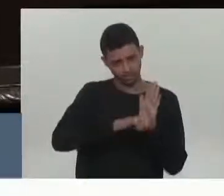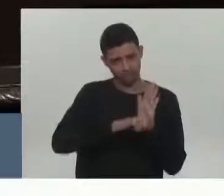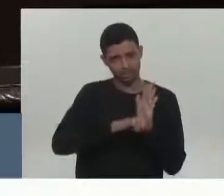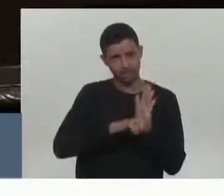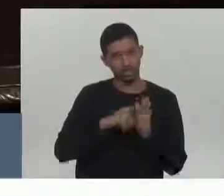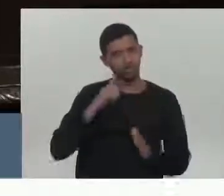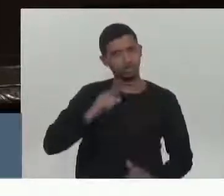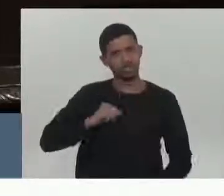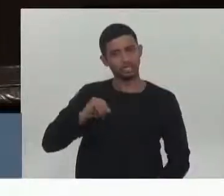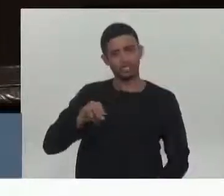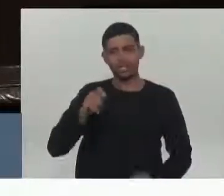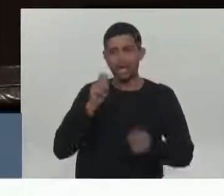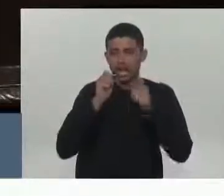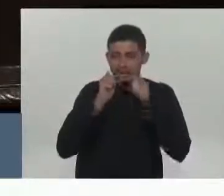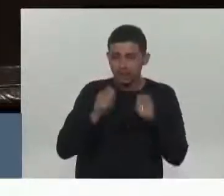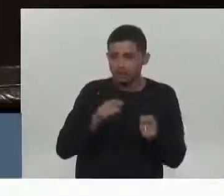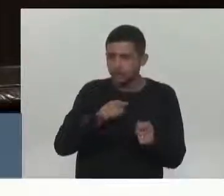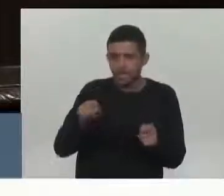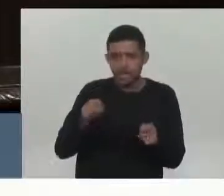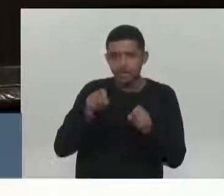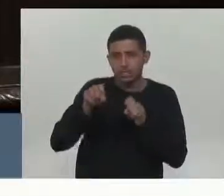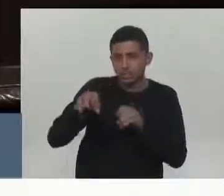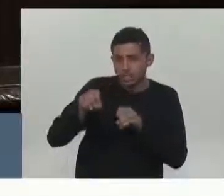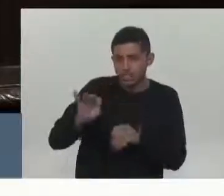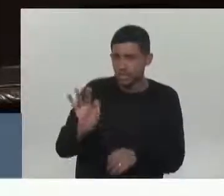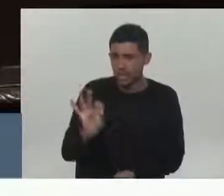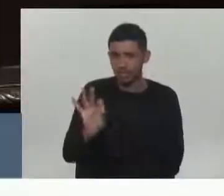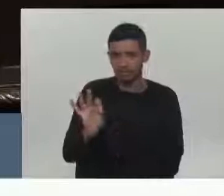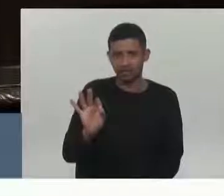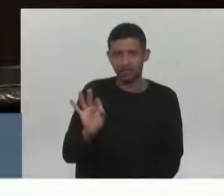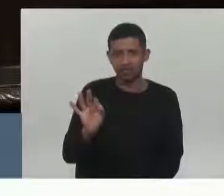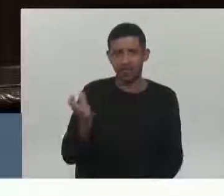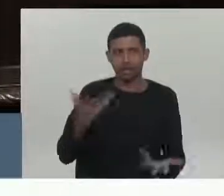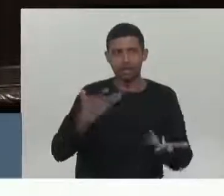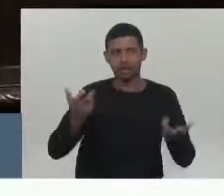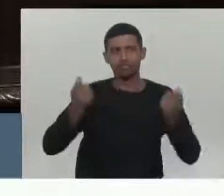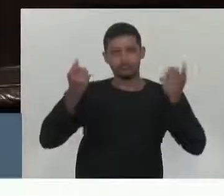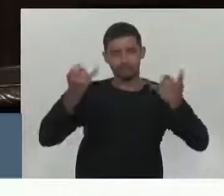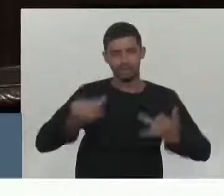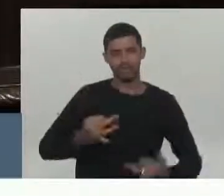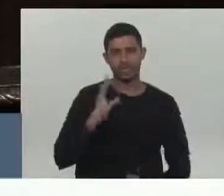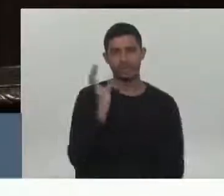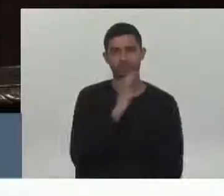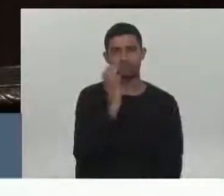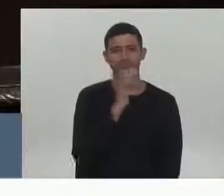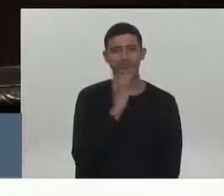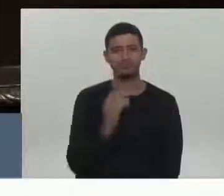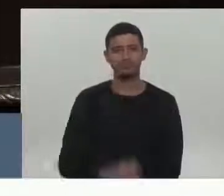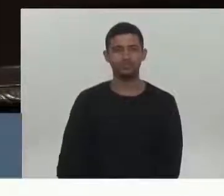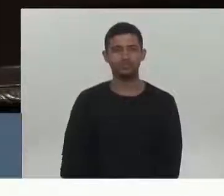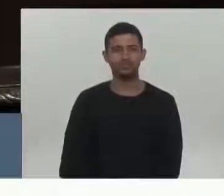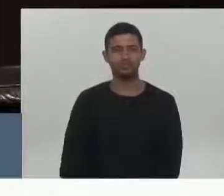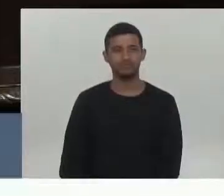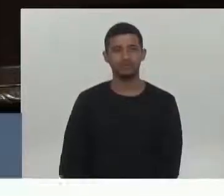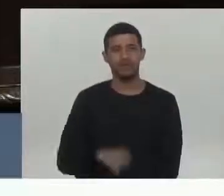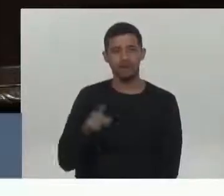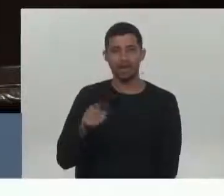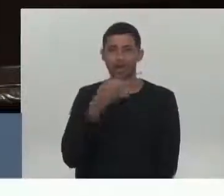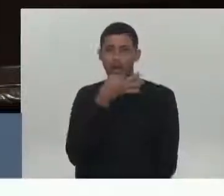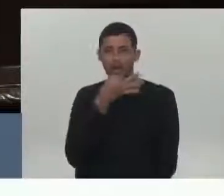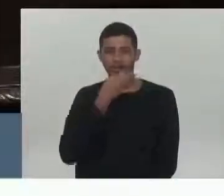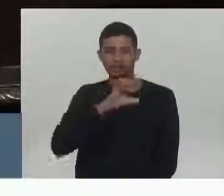Assessoria não lhe preparou com o conteúdo, eu vou lhe explicar com rapidez. Quando o parecer da CCJ não